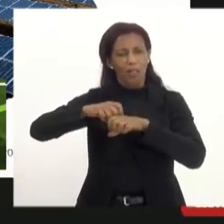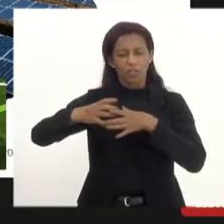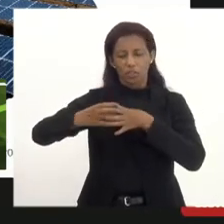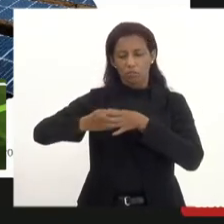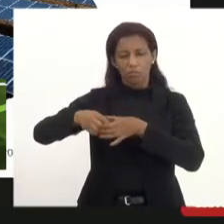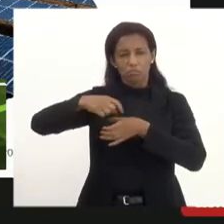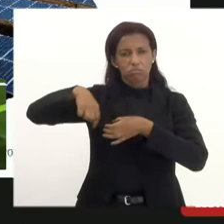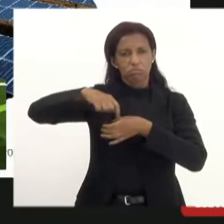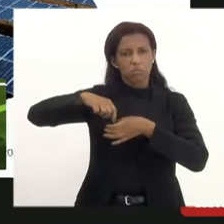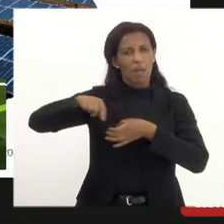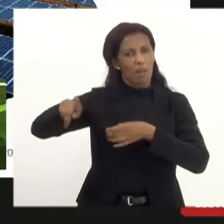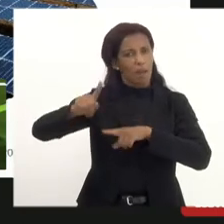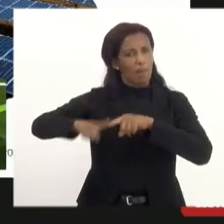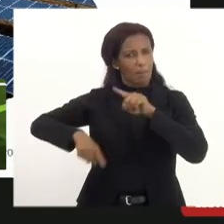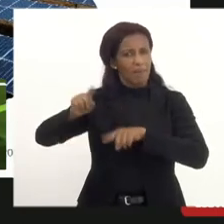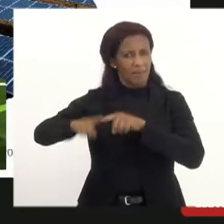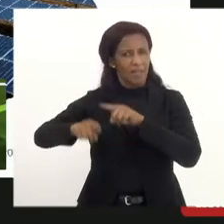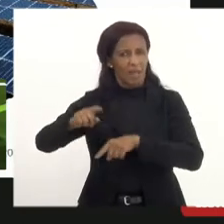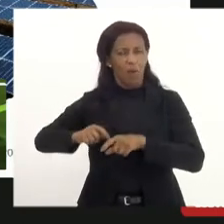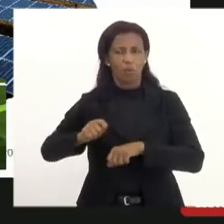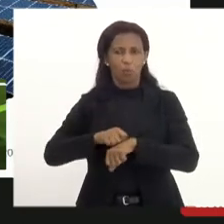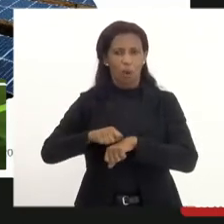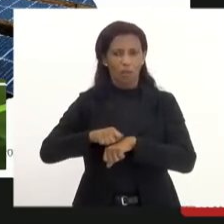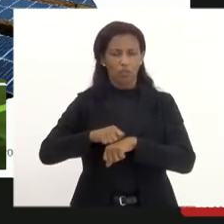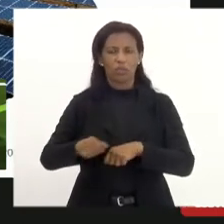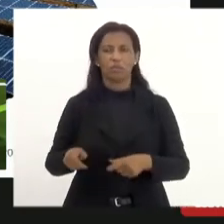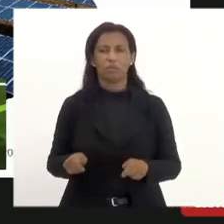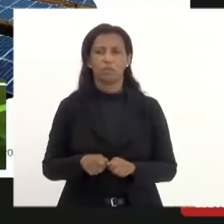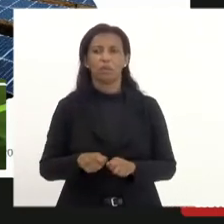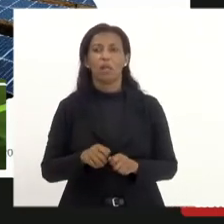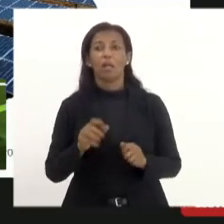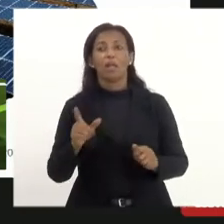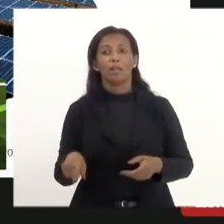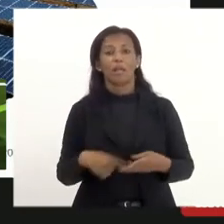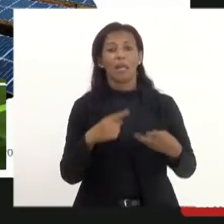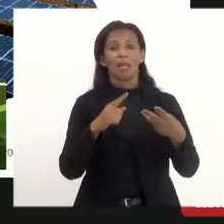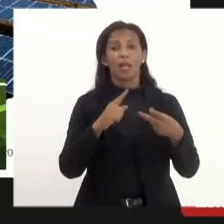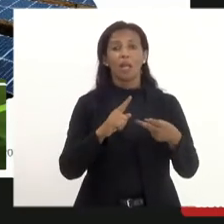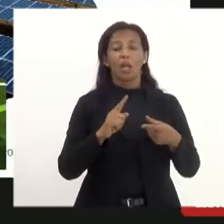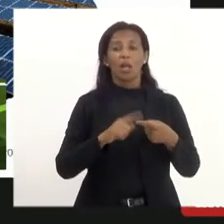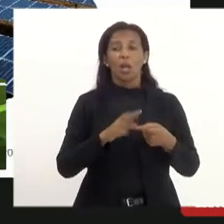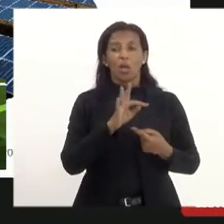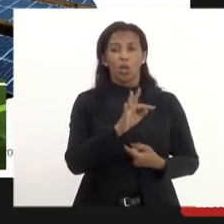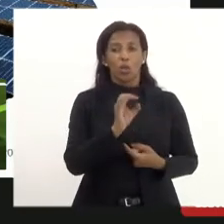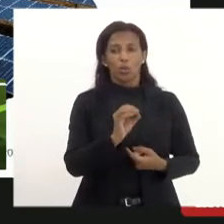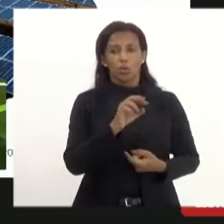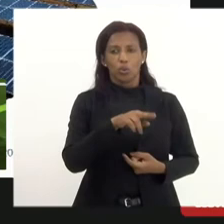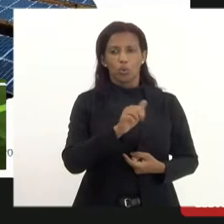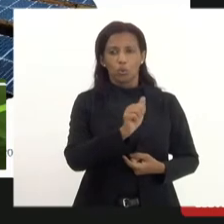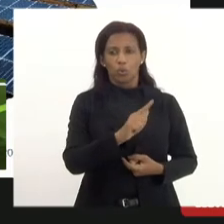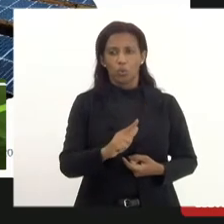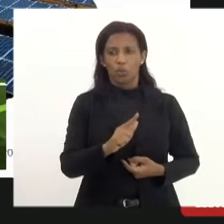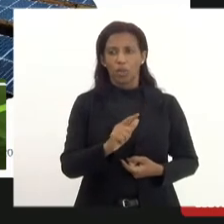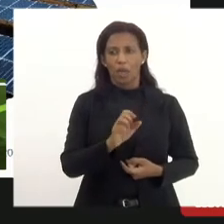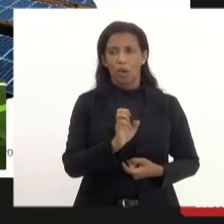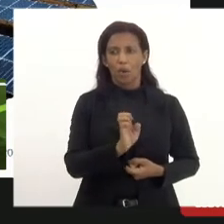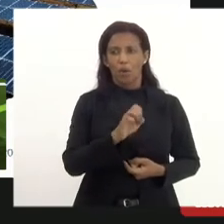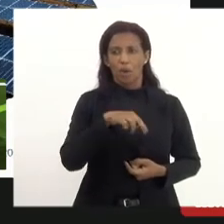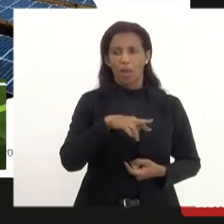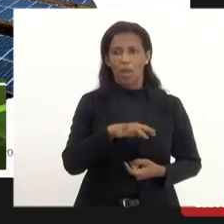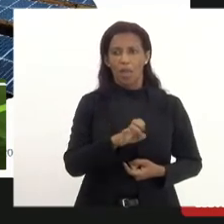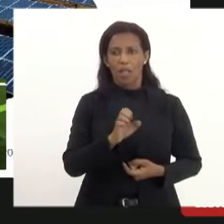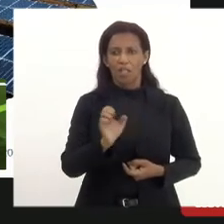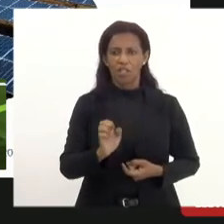da Hutchison. Nós temos uma empresa que é a Total Energy Brasil Distribuidora, que é do segmento que nós chamamos de